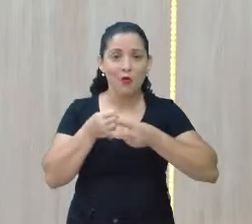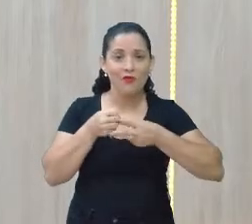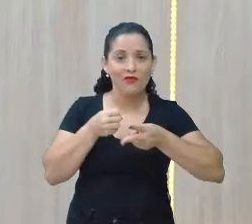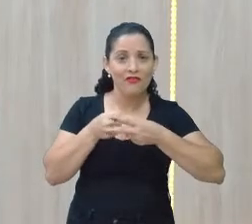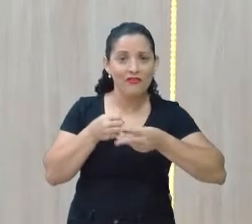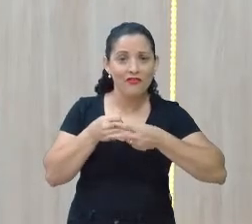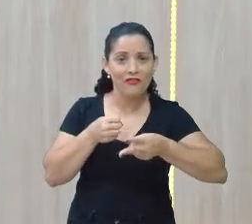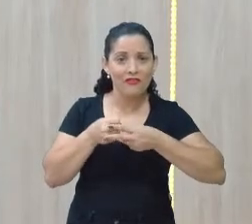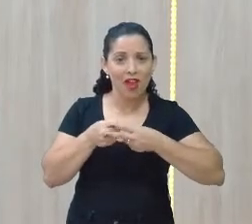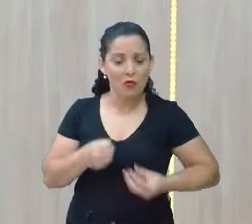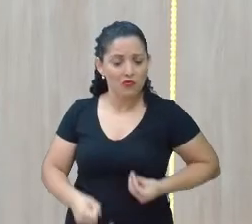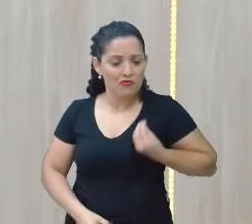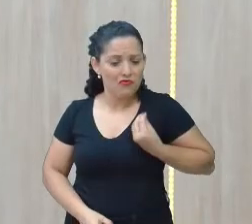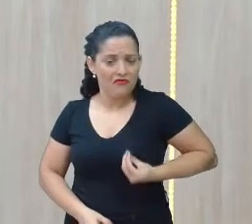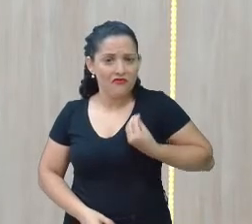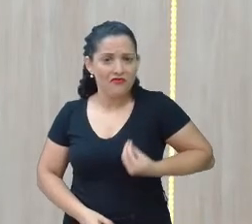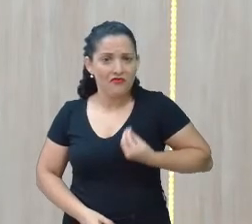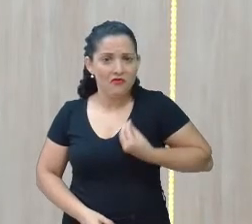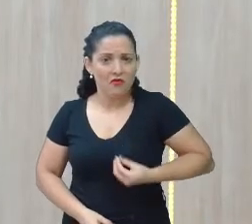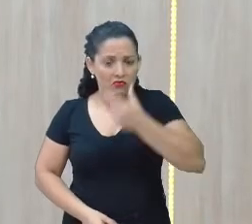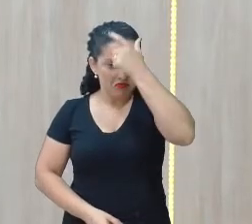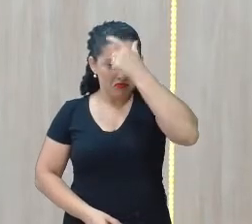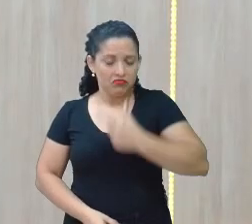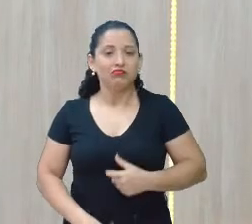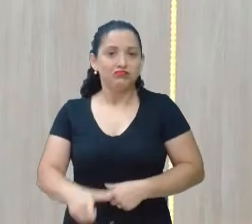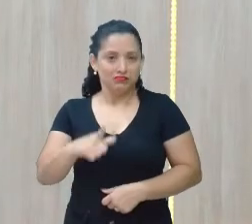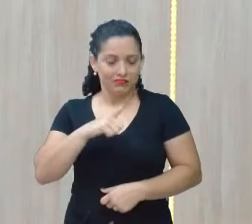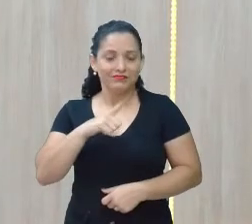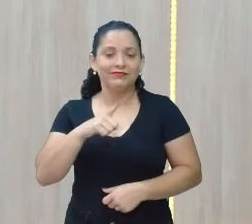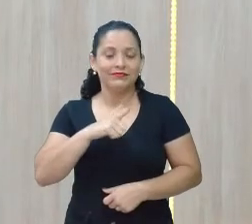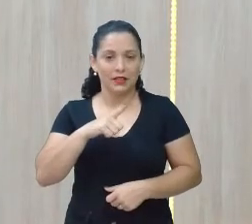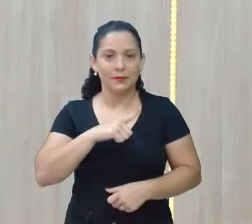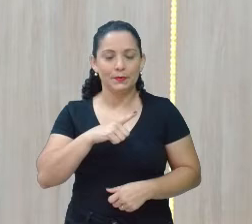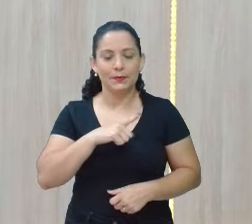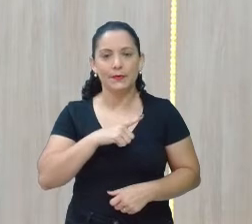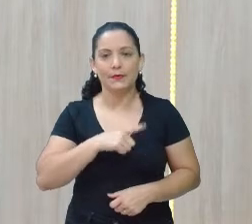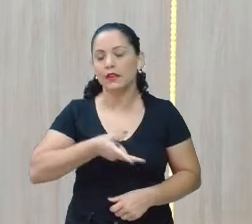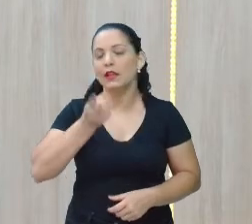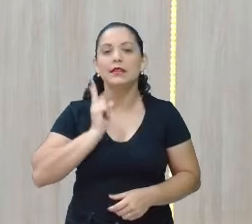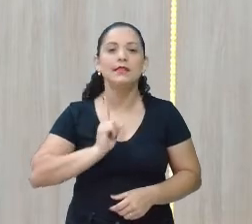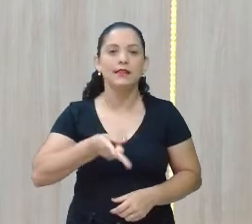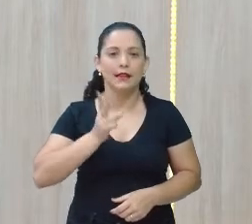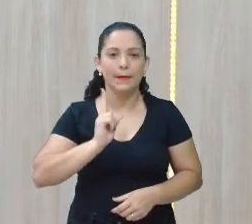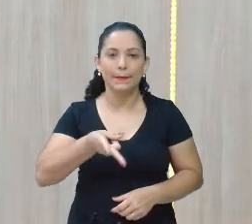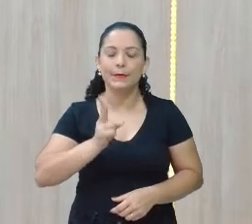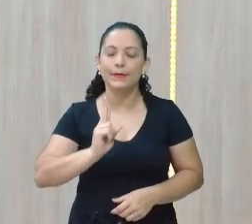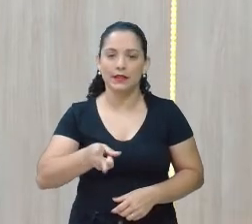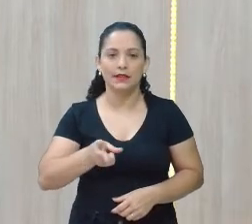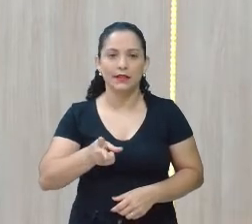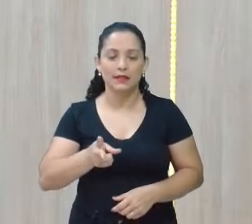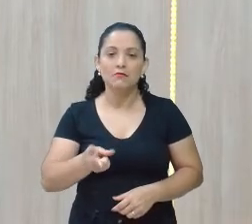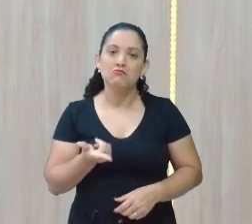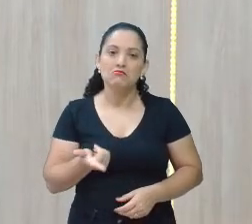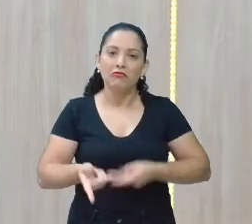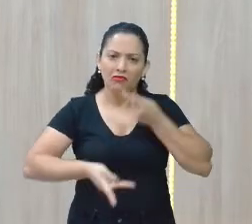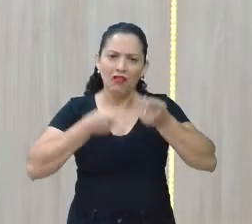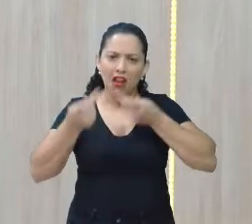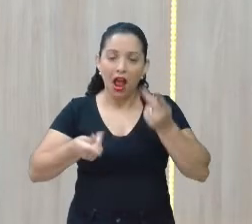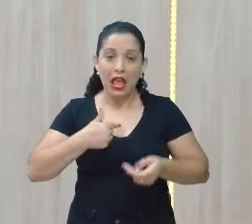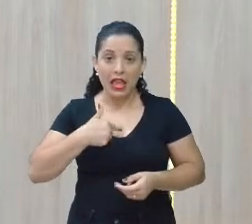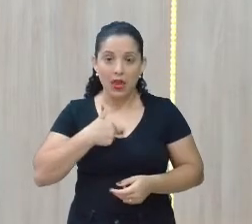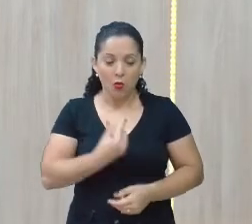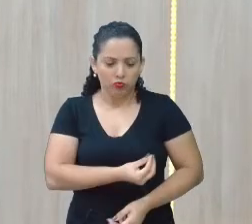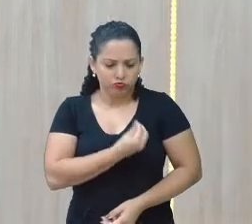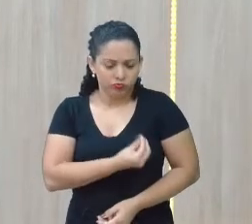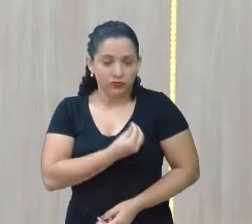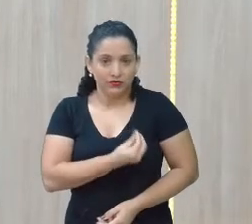verbo estar. Ou seja, em toda situação, eu sempre digo que sou ou que estou, tá, gente? Deixa